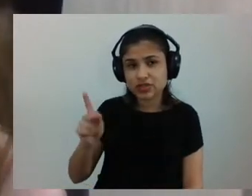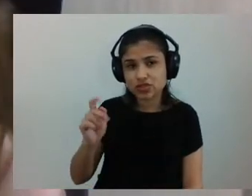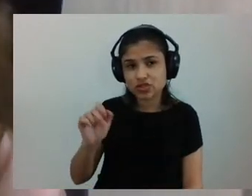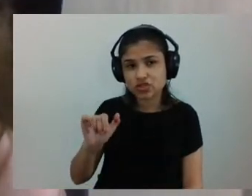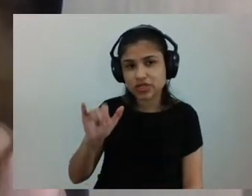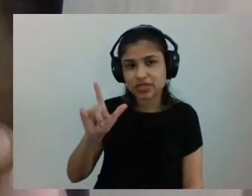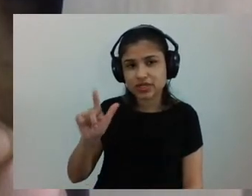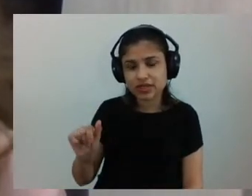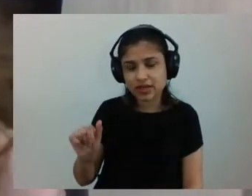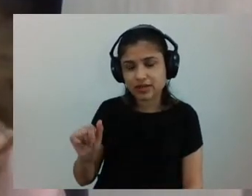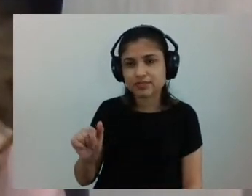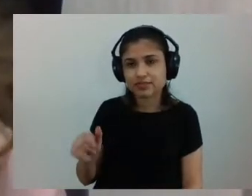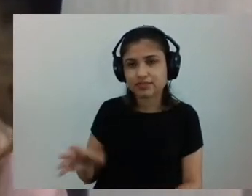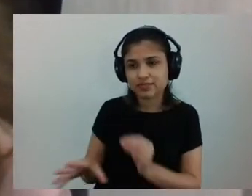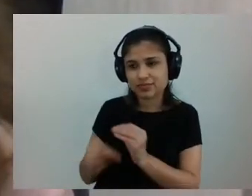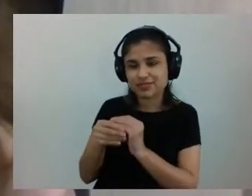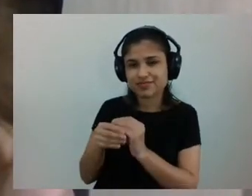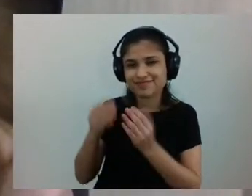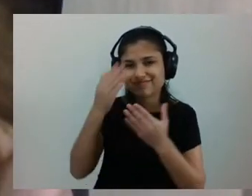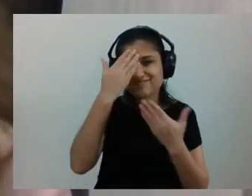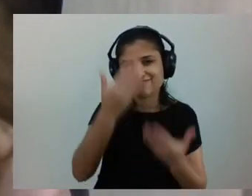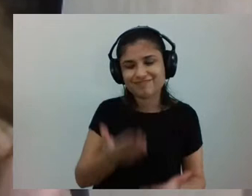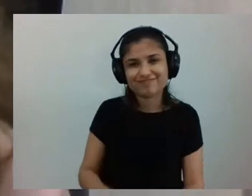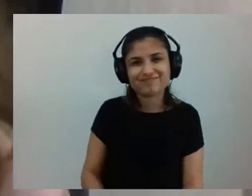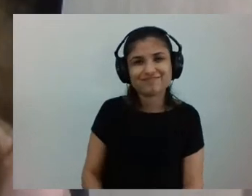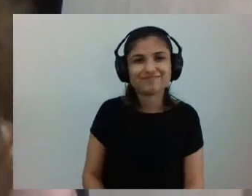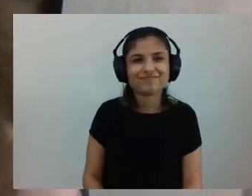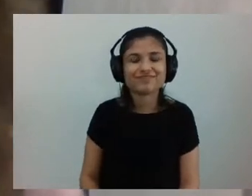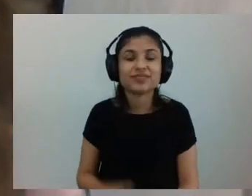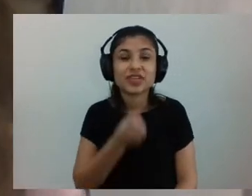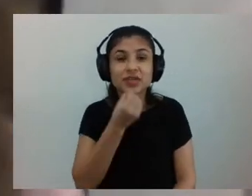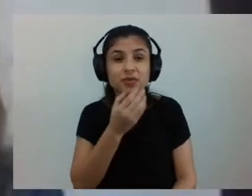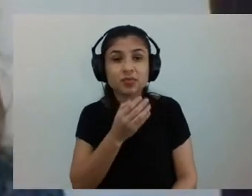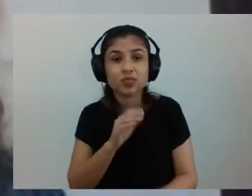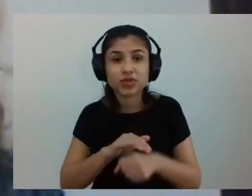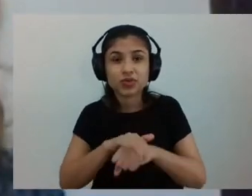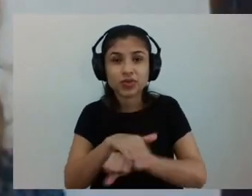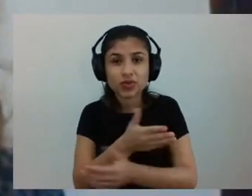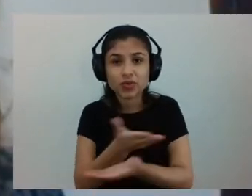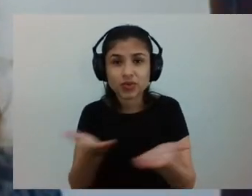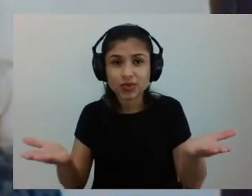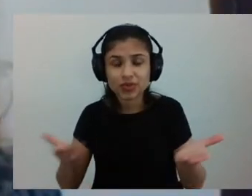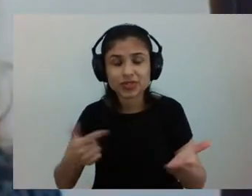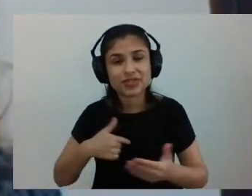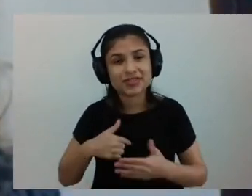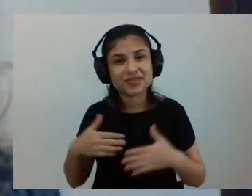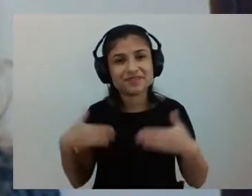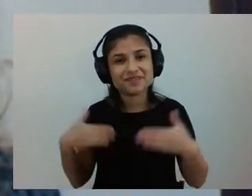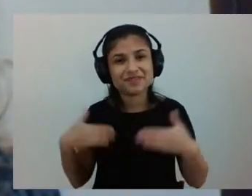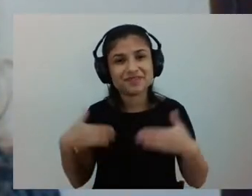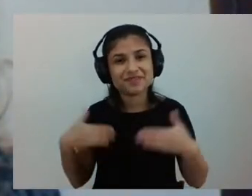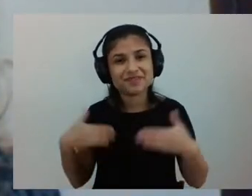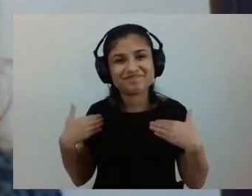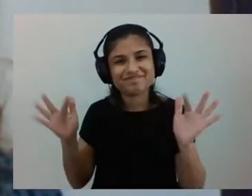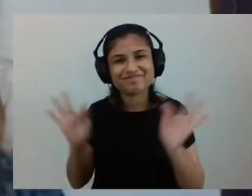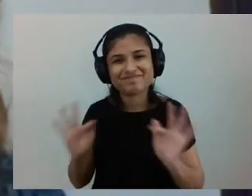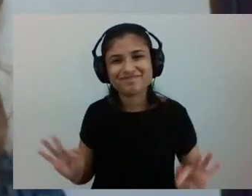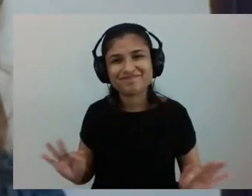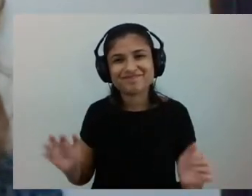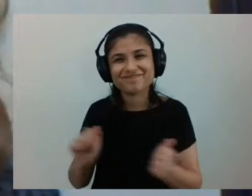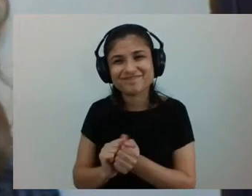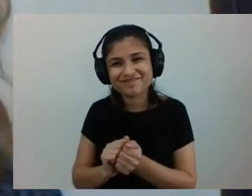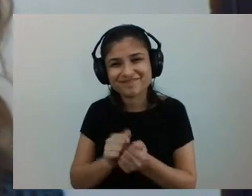complementações. Muito obrigada. Boa noite a todos, é uma alegria estar aqui nesse debate a